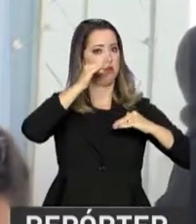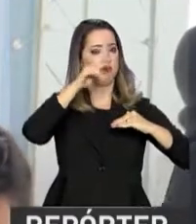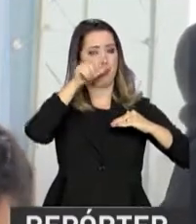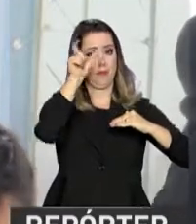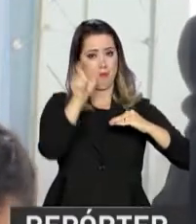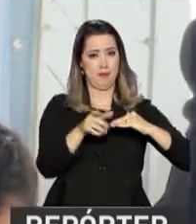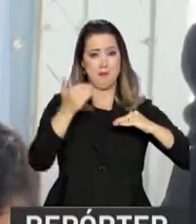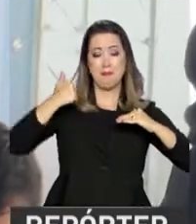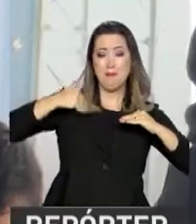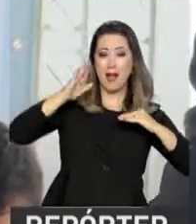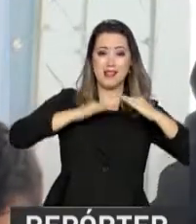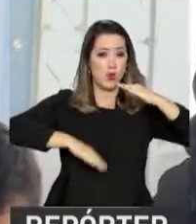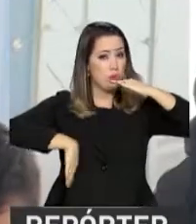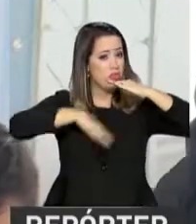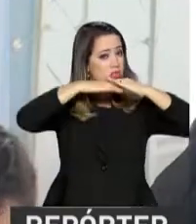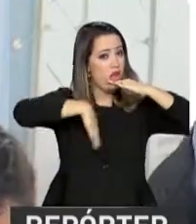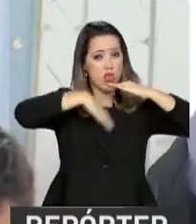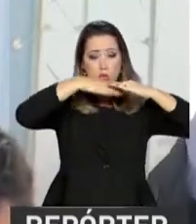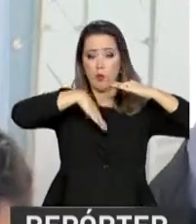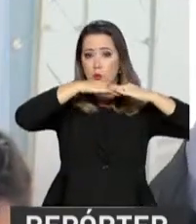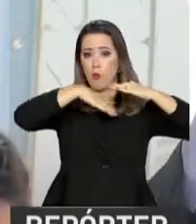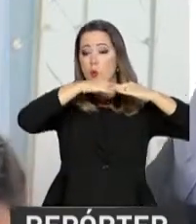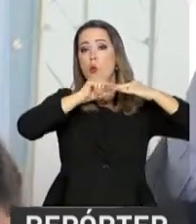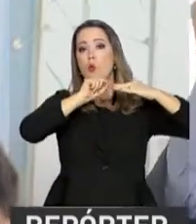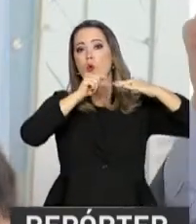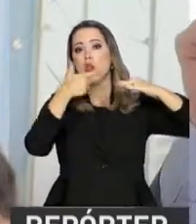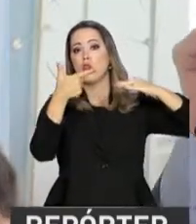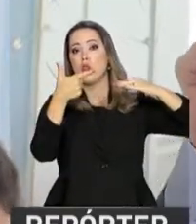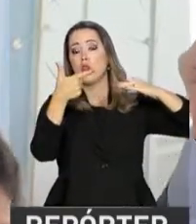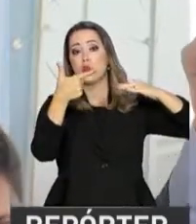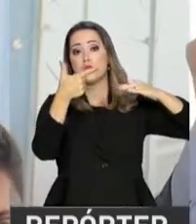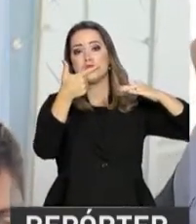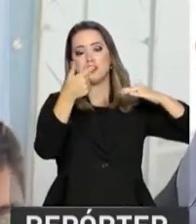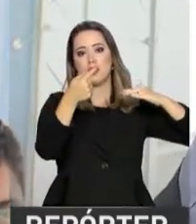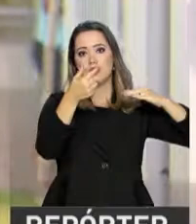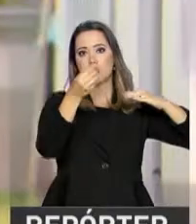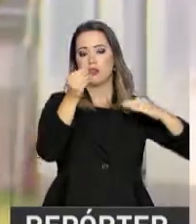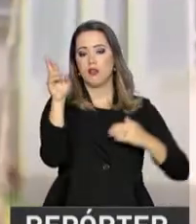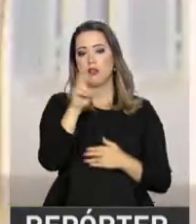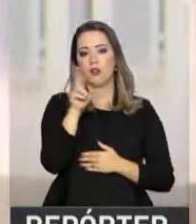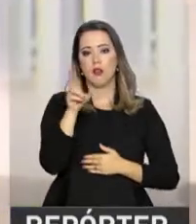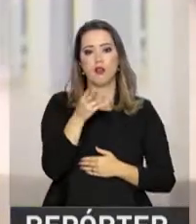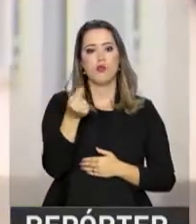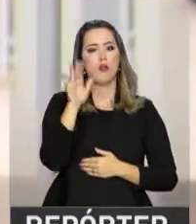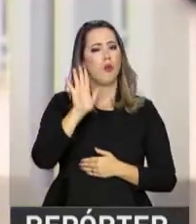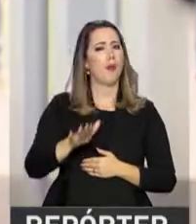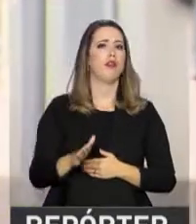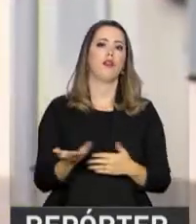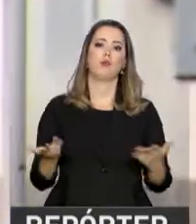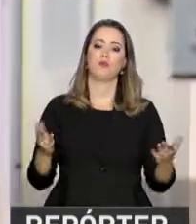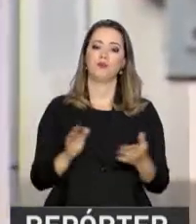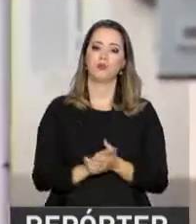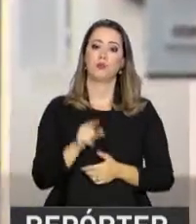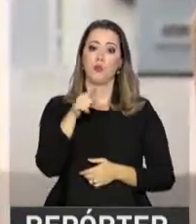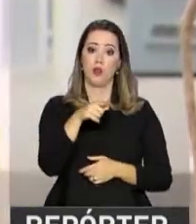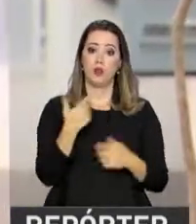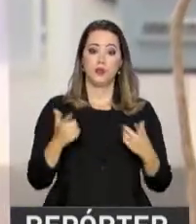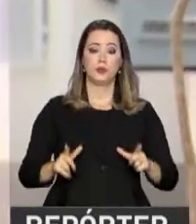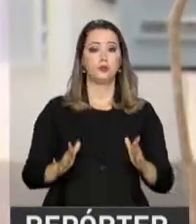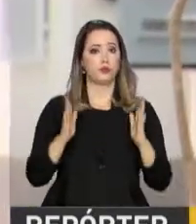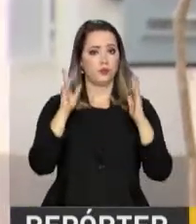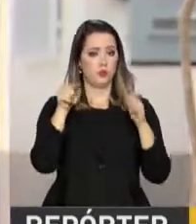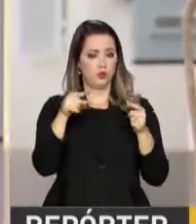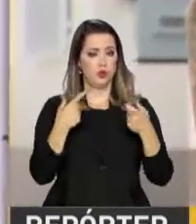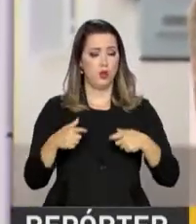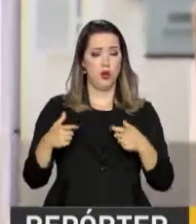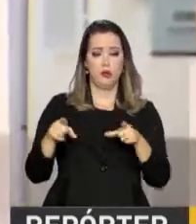vai pagar mais aqui nesse condomínio, vai pagar R$ 270,00. Este condomínio é um dos legados dos Jogos